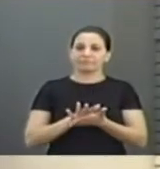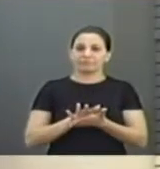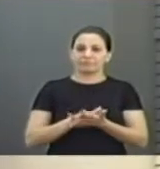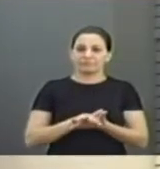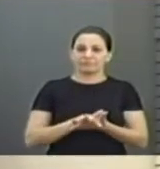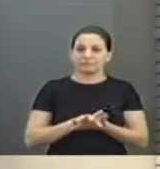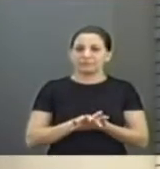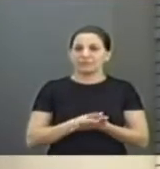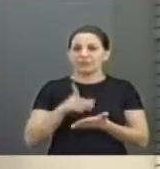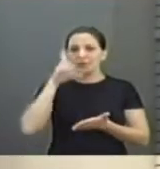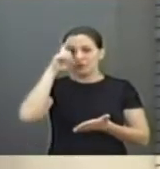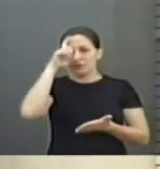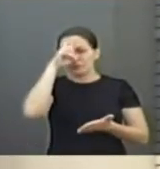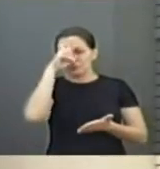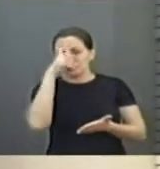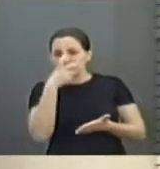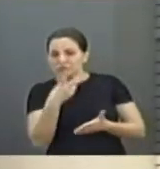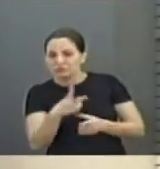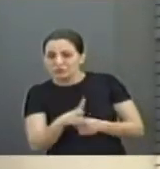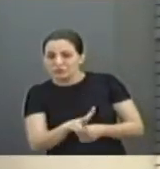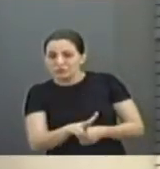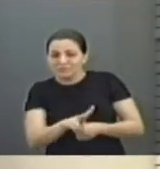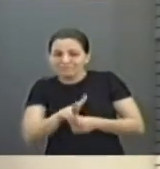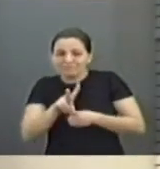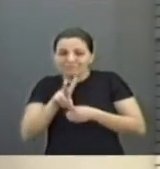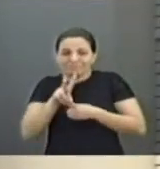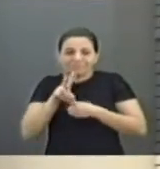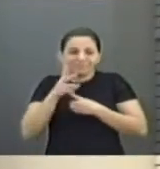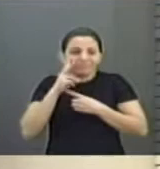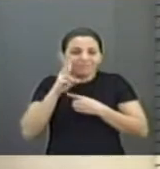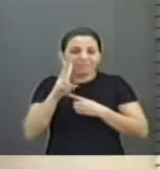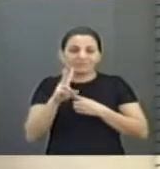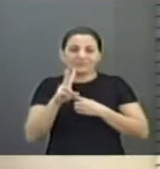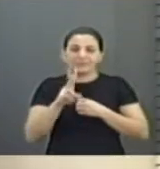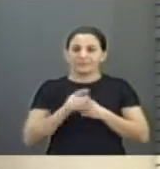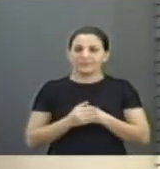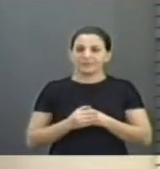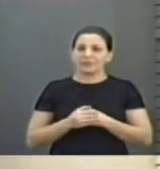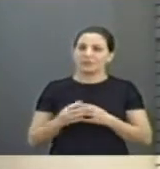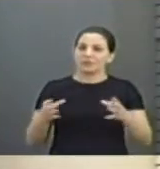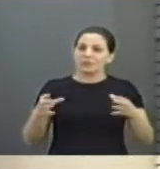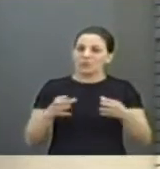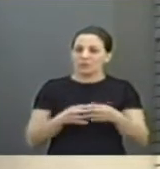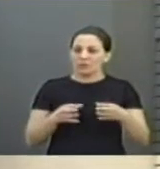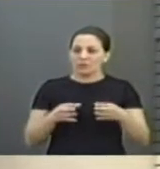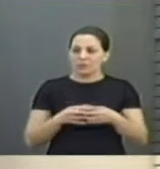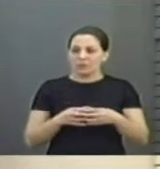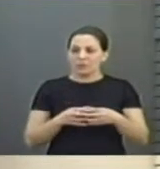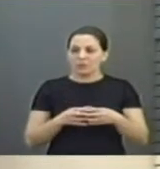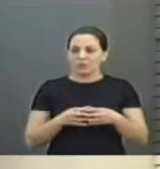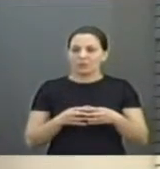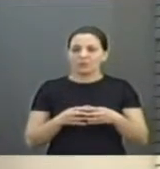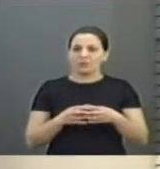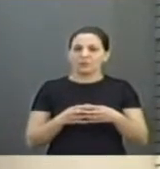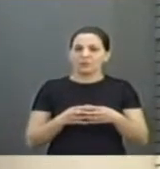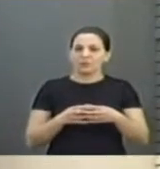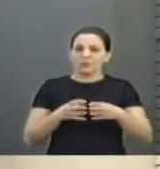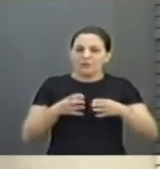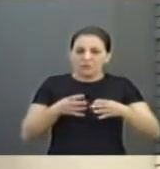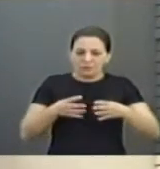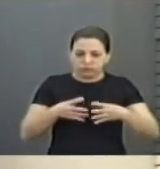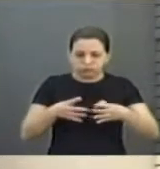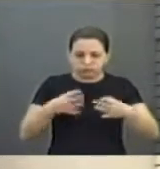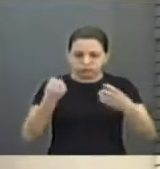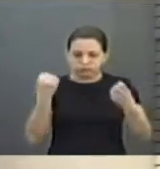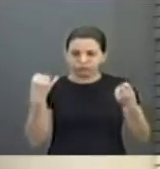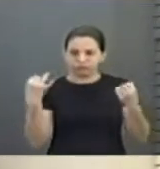Tá? São difíceis de prever. Principalmente quando você reúne muita gente.